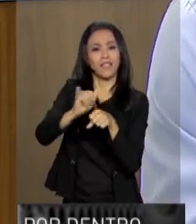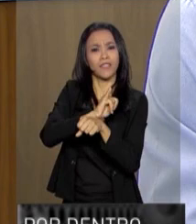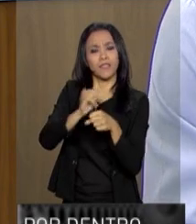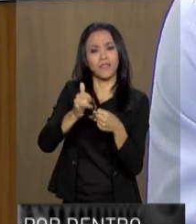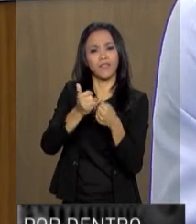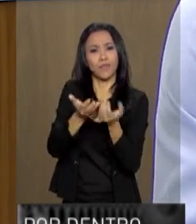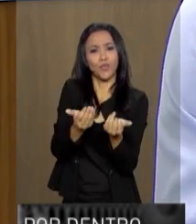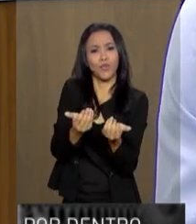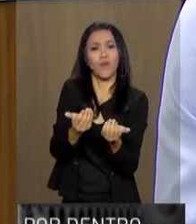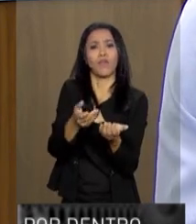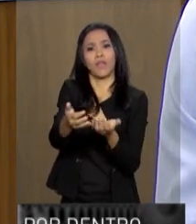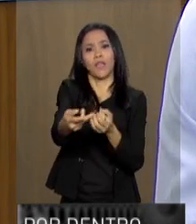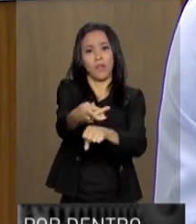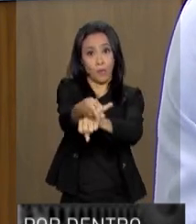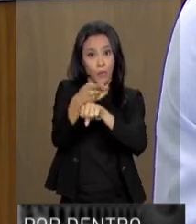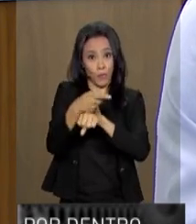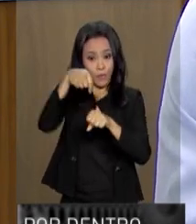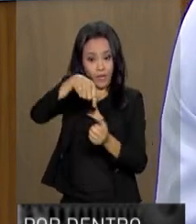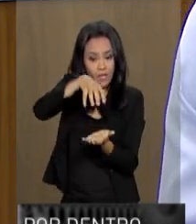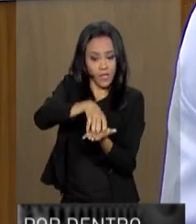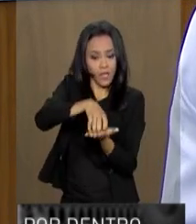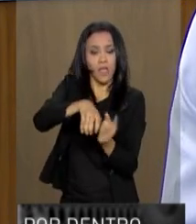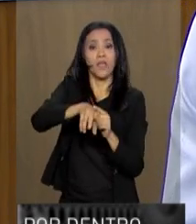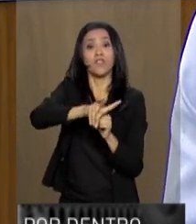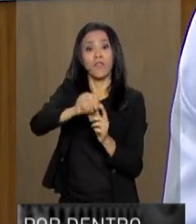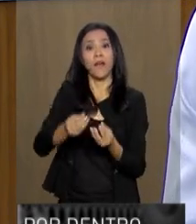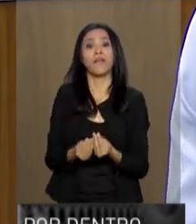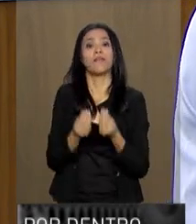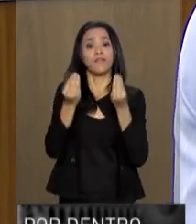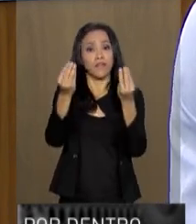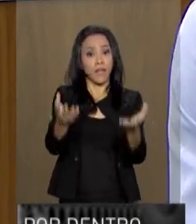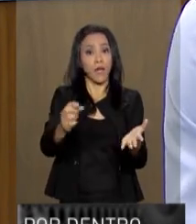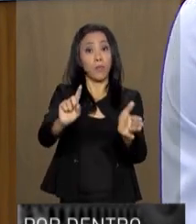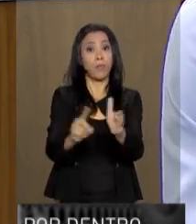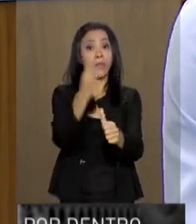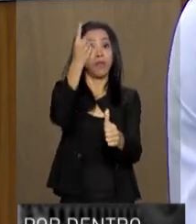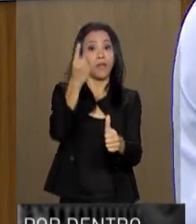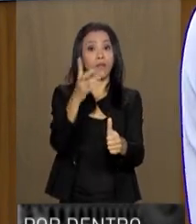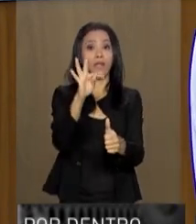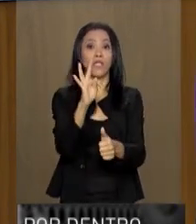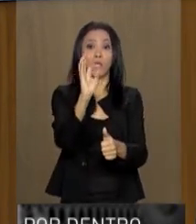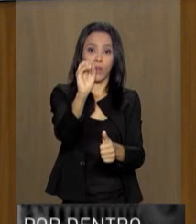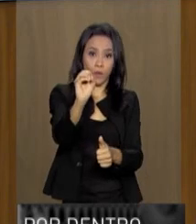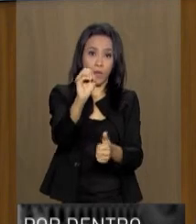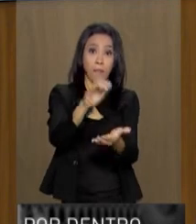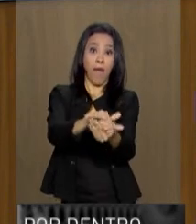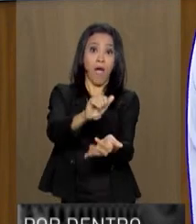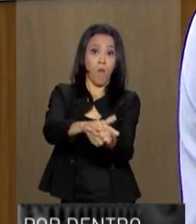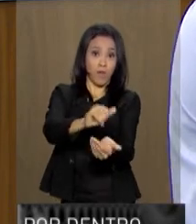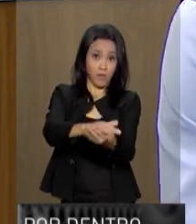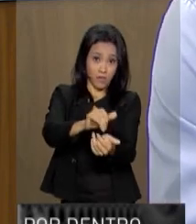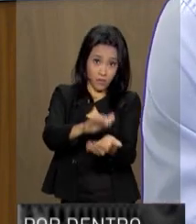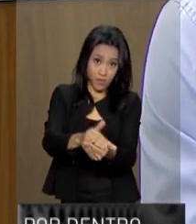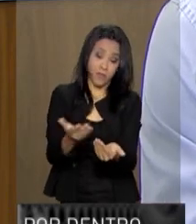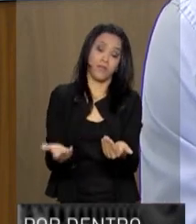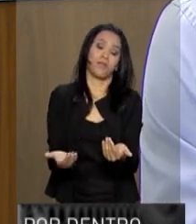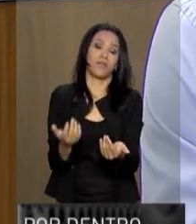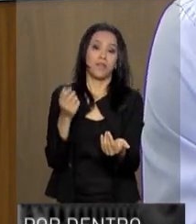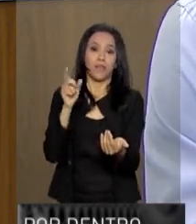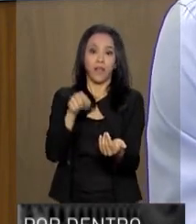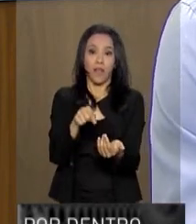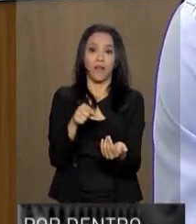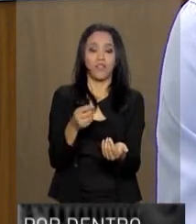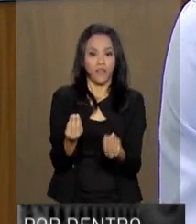entregando nas próximas semanas o primeiro agora já sexta feira em palmas 27 unidades da estação juventude ea